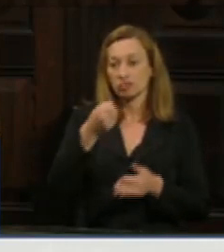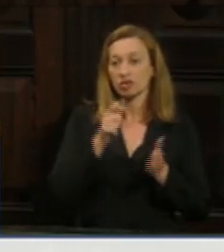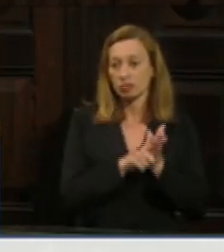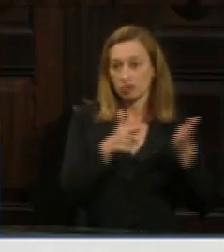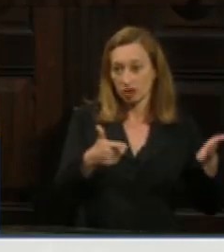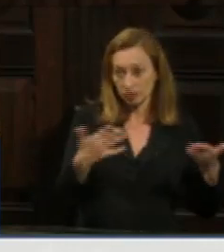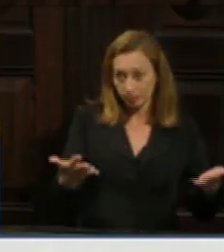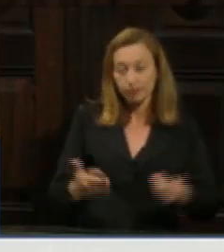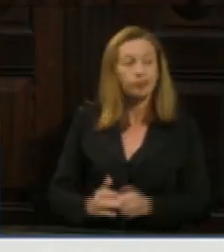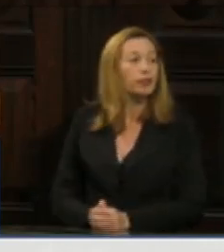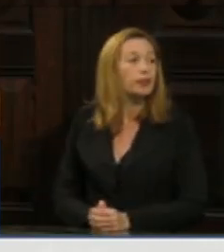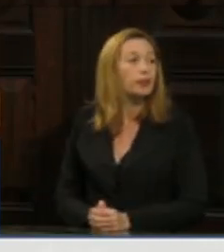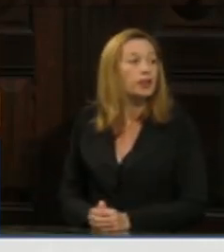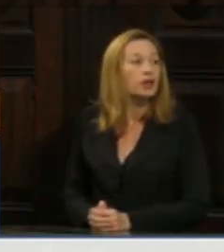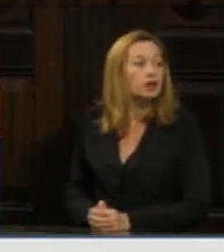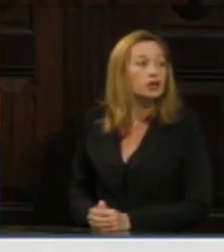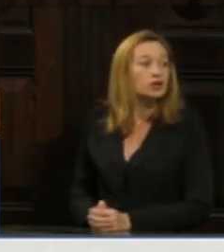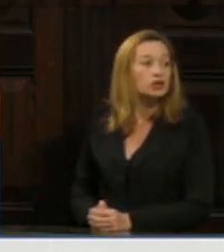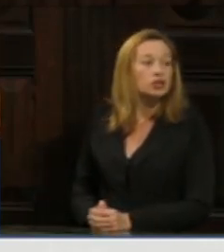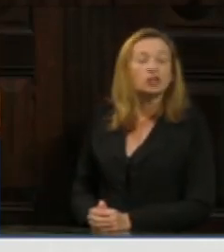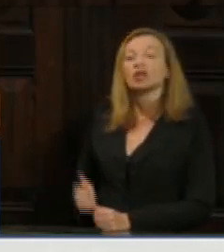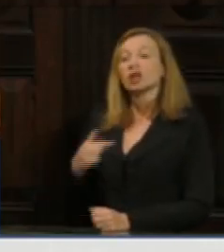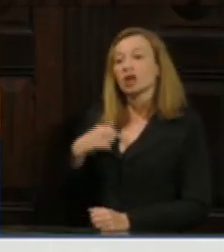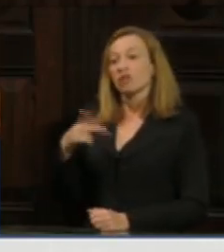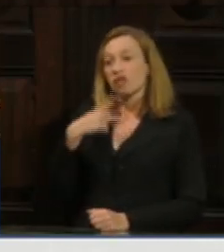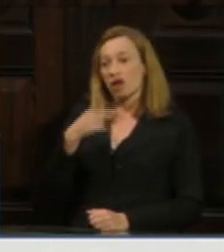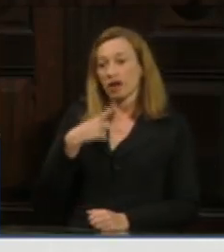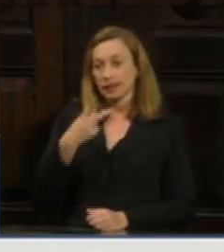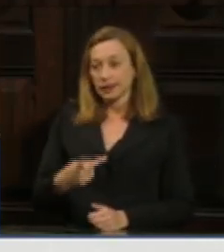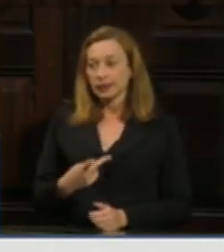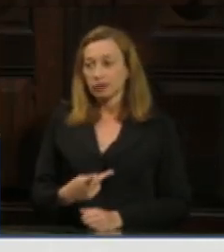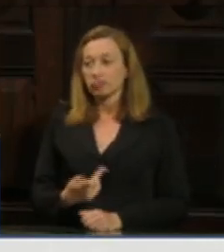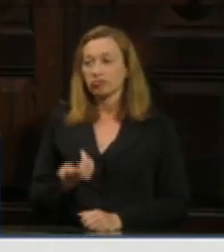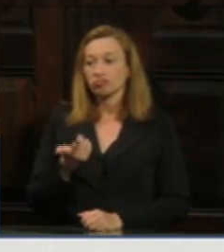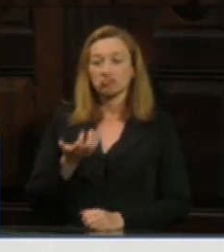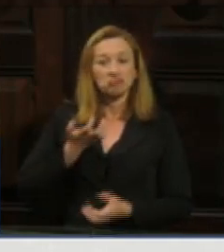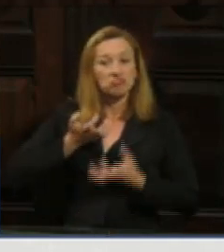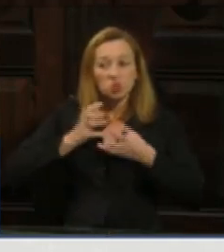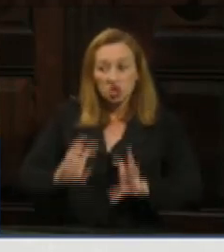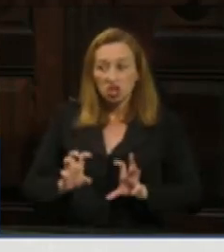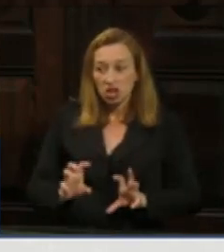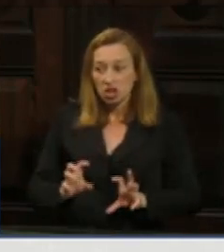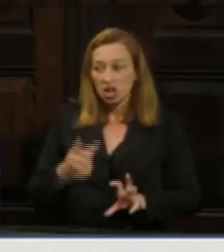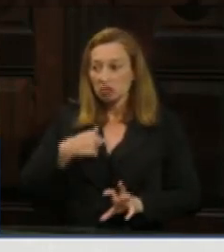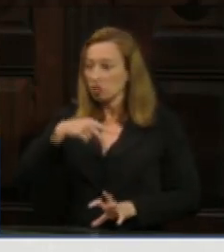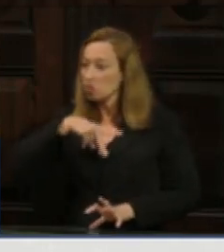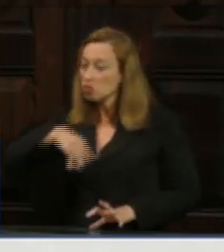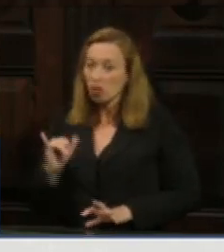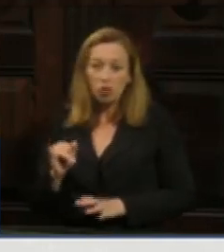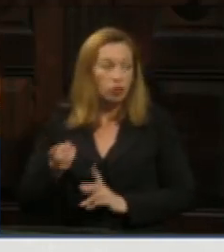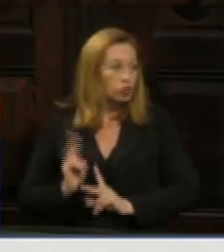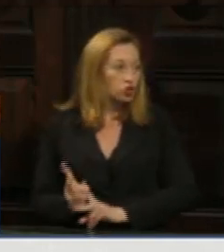com certeza tem motivos de sobra para se orgulhar.